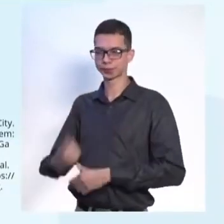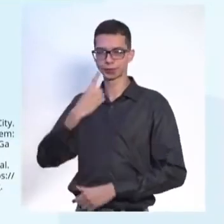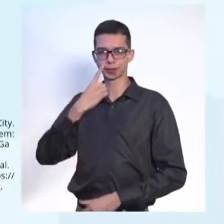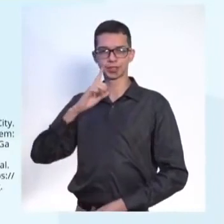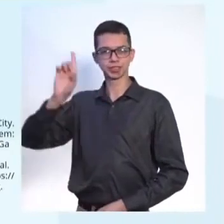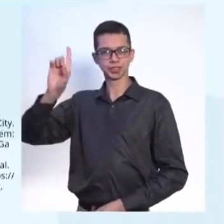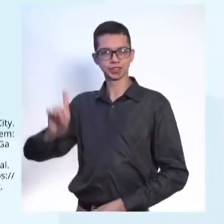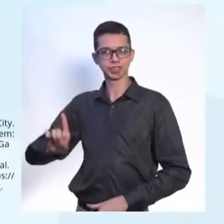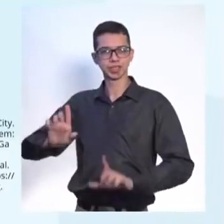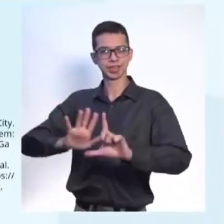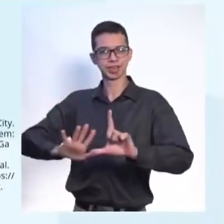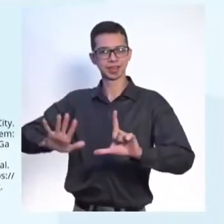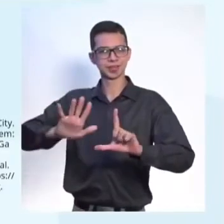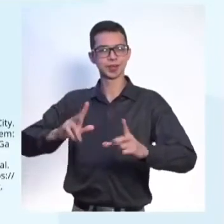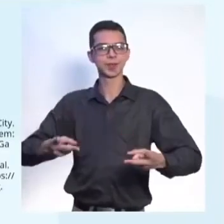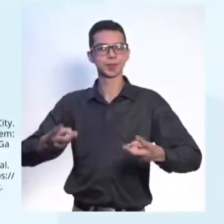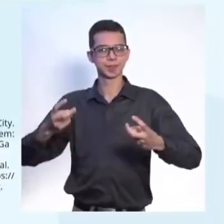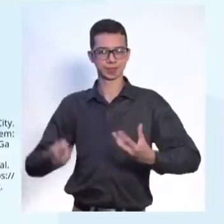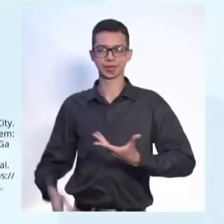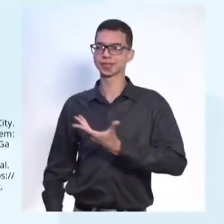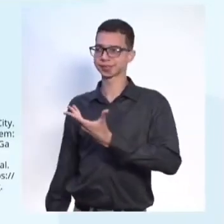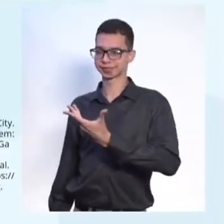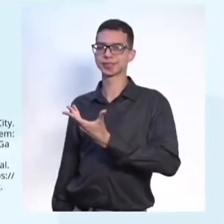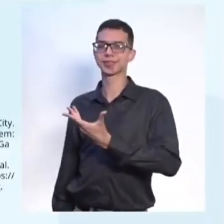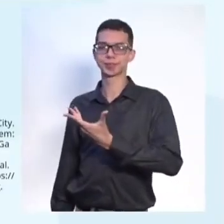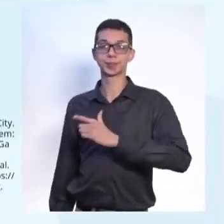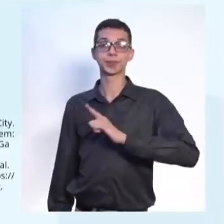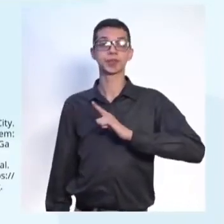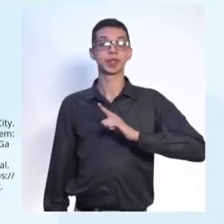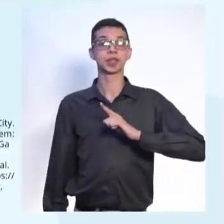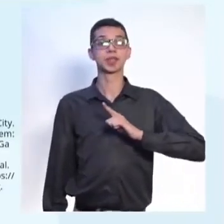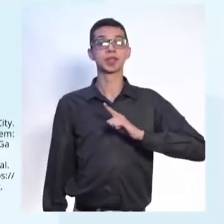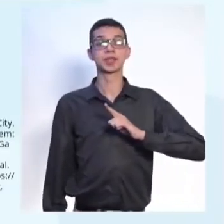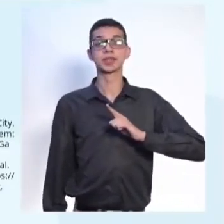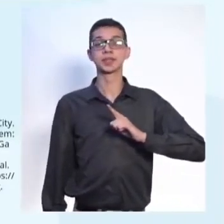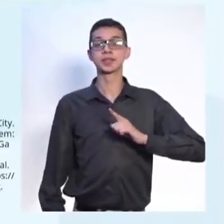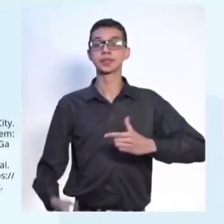direito, aonde você está vendo a cidade toda